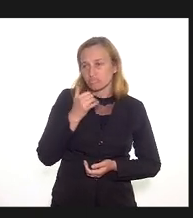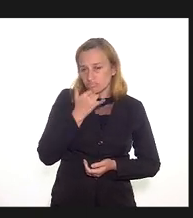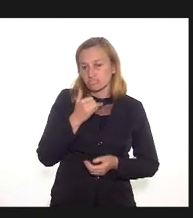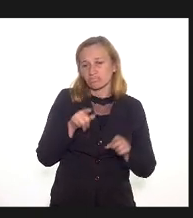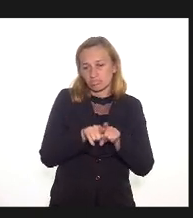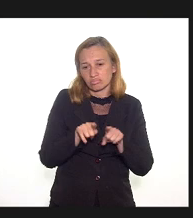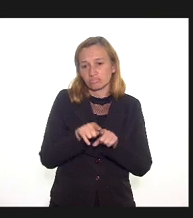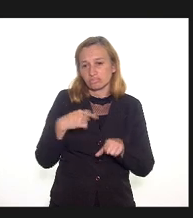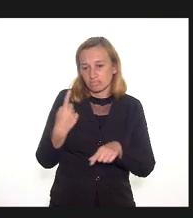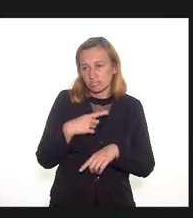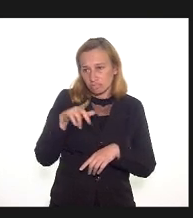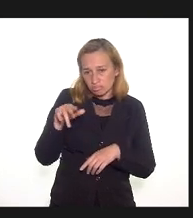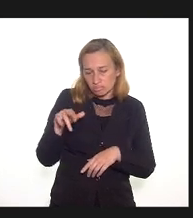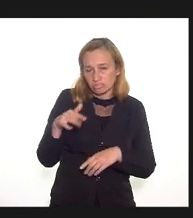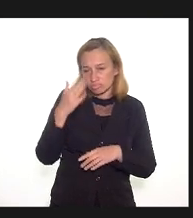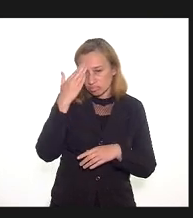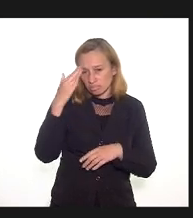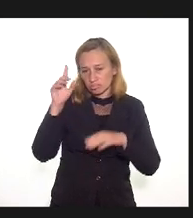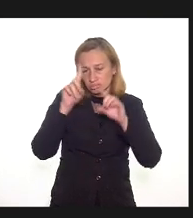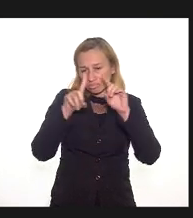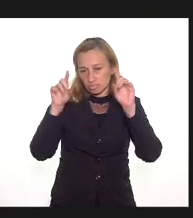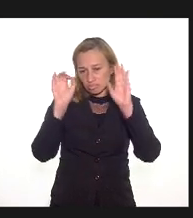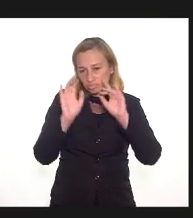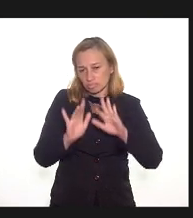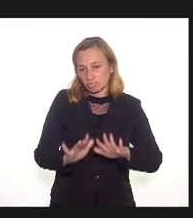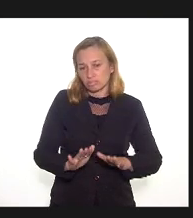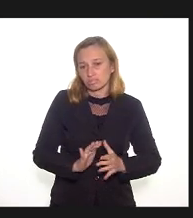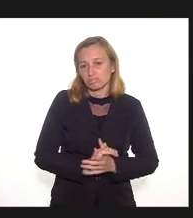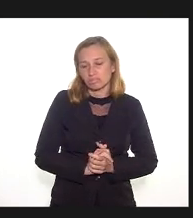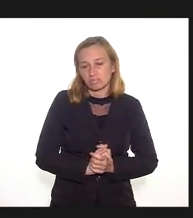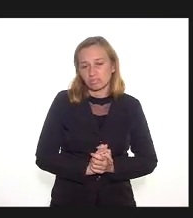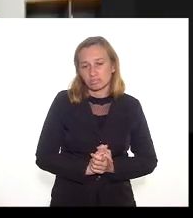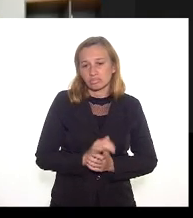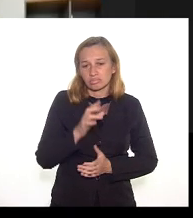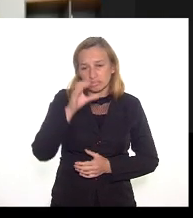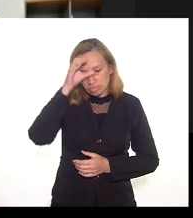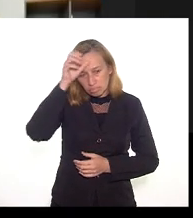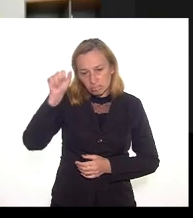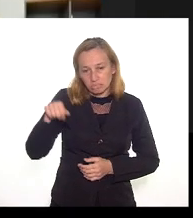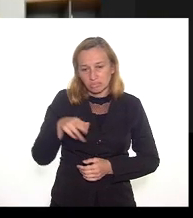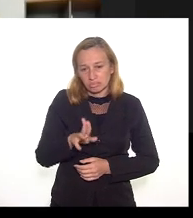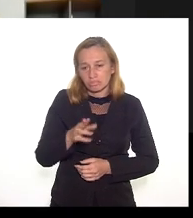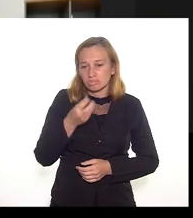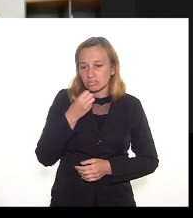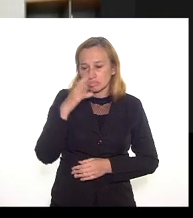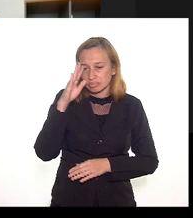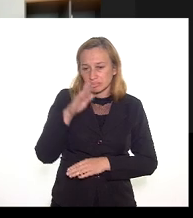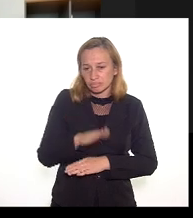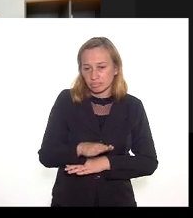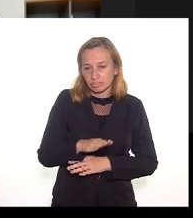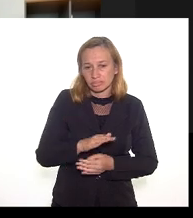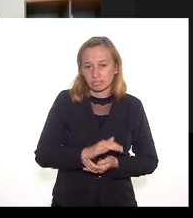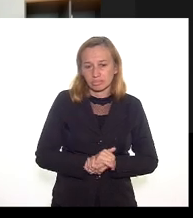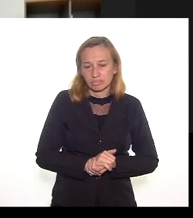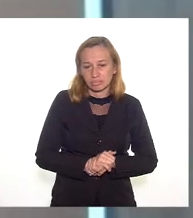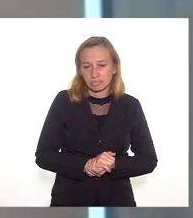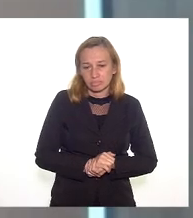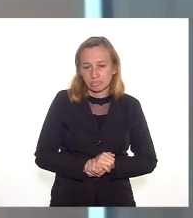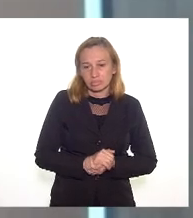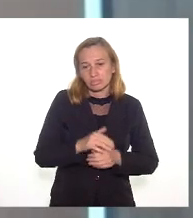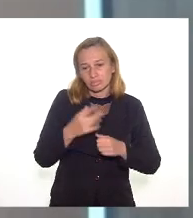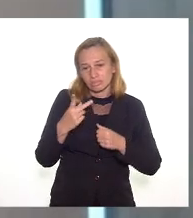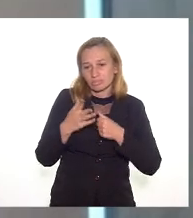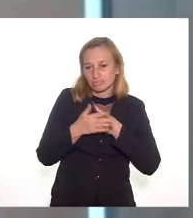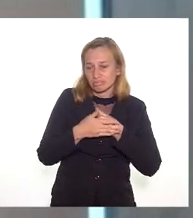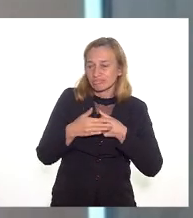nós somos irmãos. Deus te abençoe e obrigado pela oportunidade. Tia Ju, boa tarde. Obrigada, eu sei do seu carinho